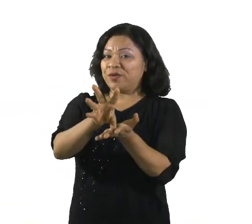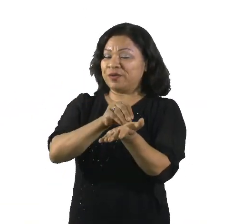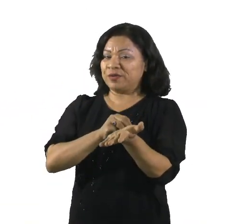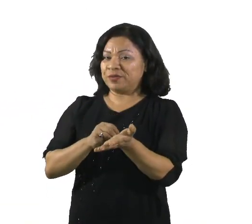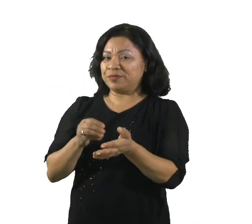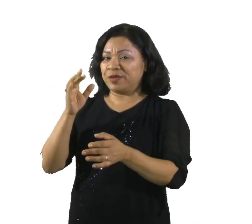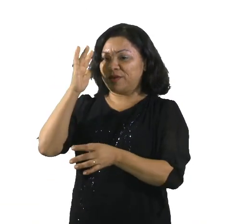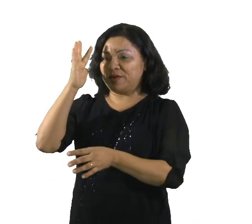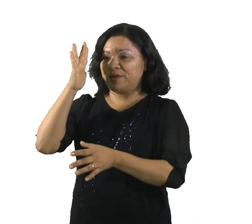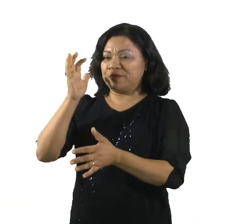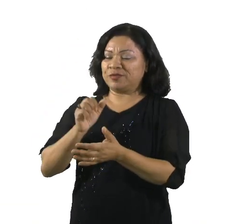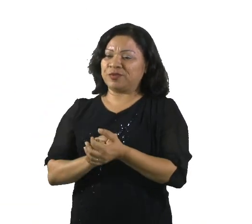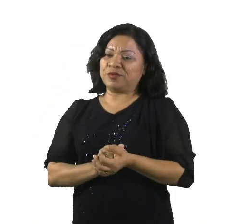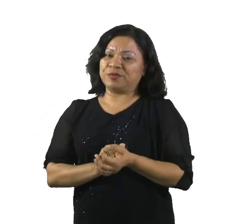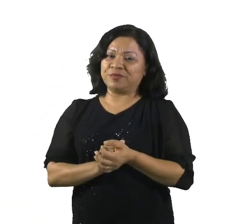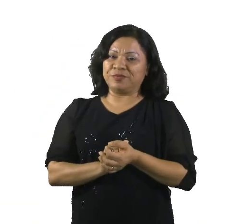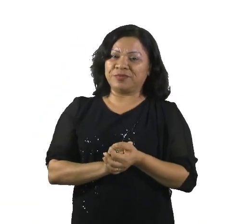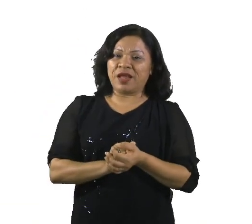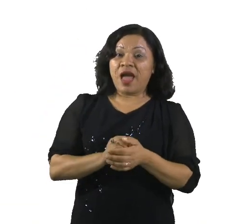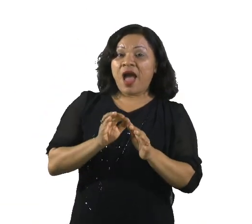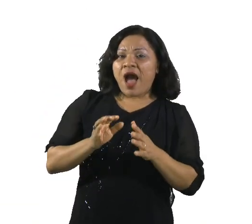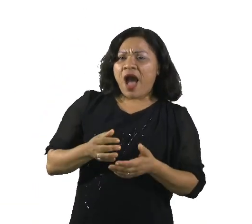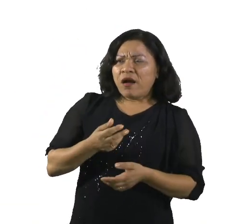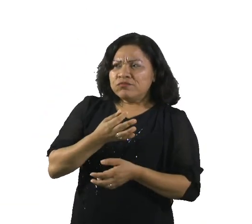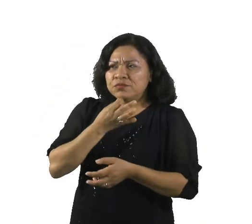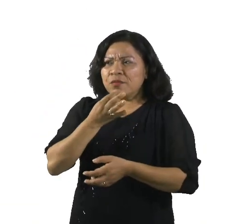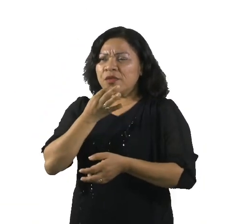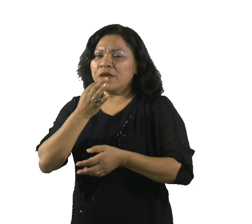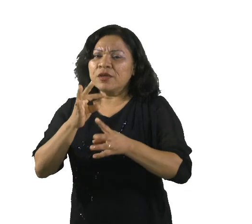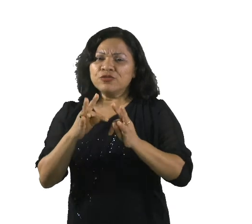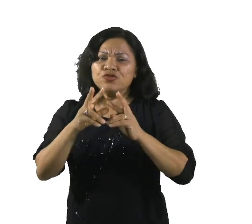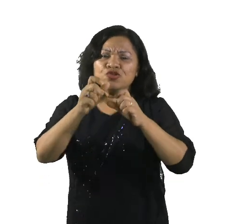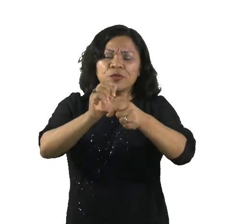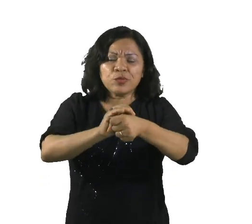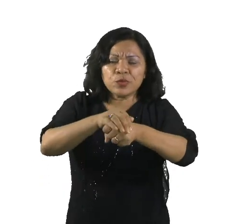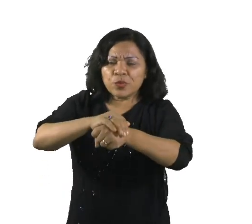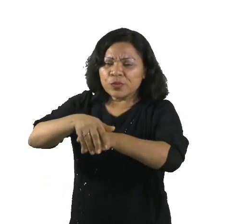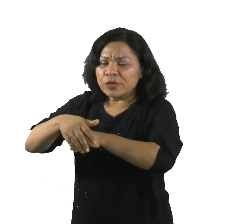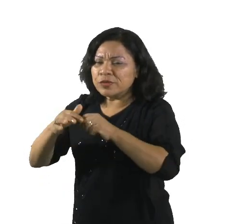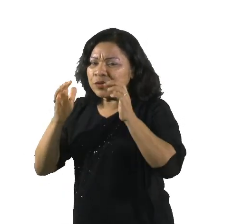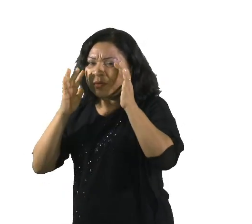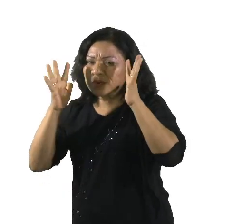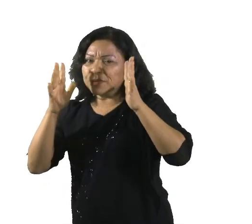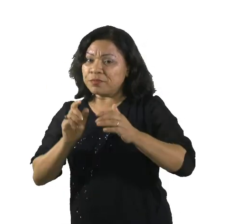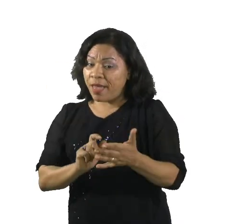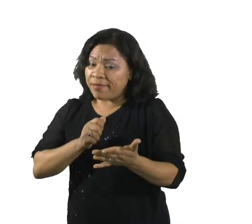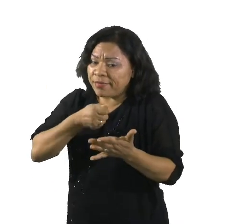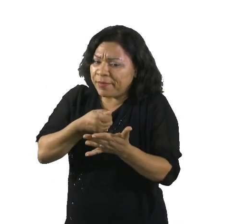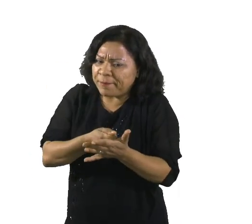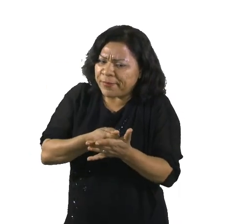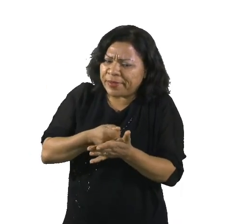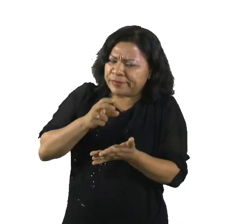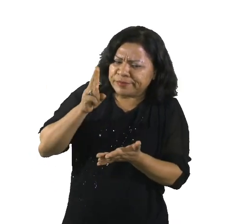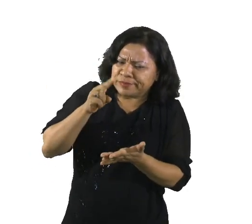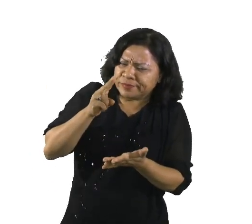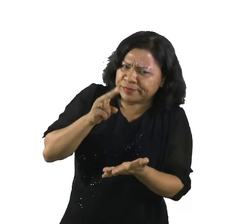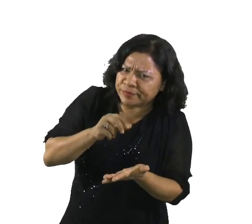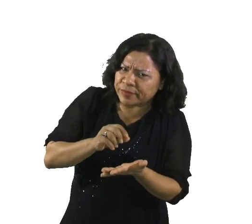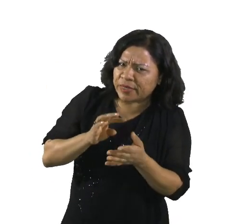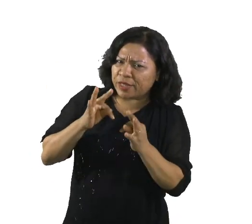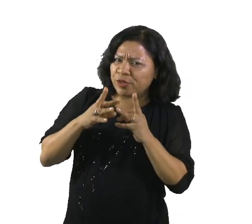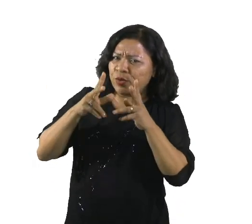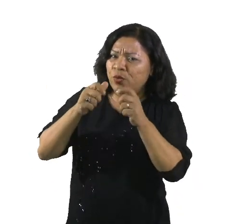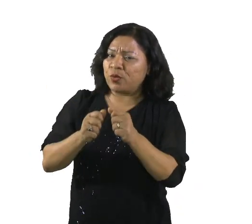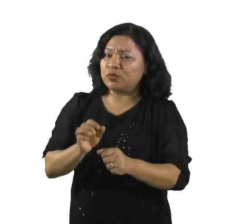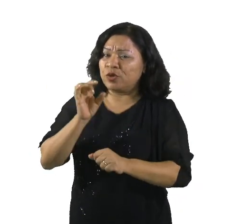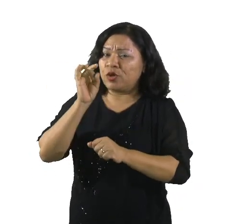Há quem diga que todas as noites são de sonhos, mas há também quem garanta que nem todas, só as de verão.